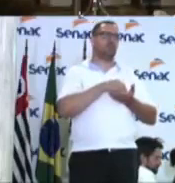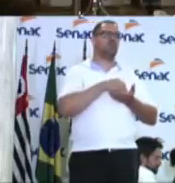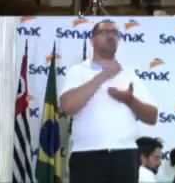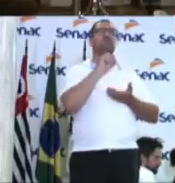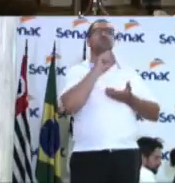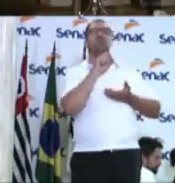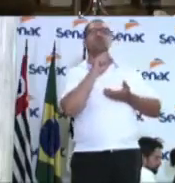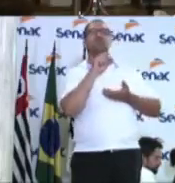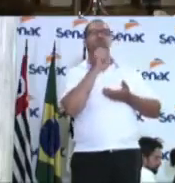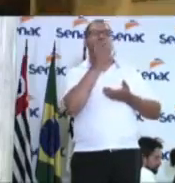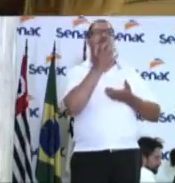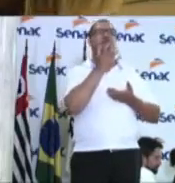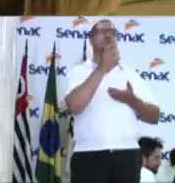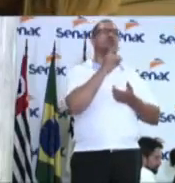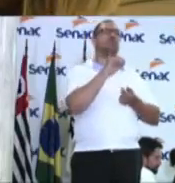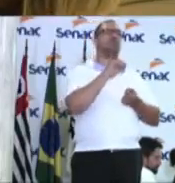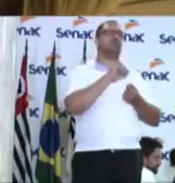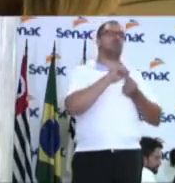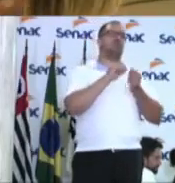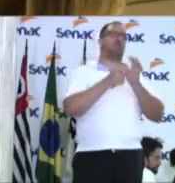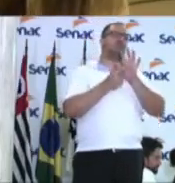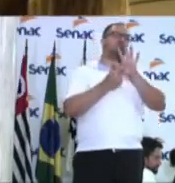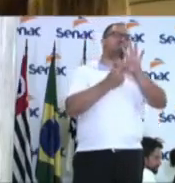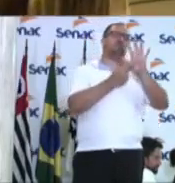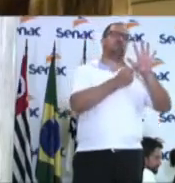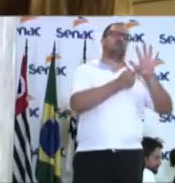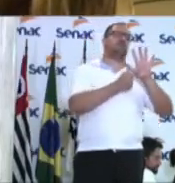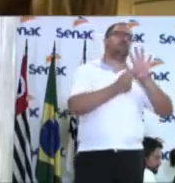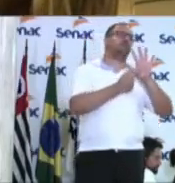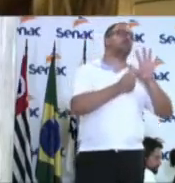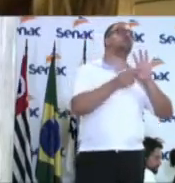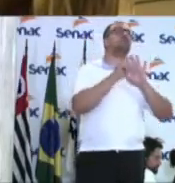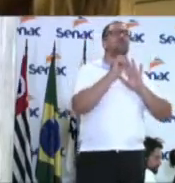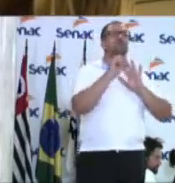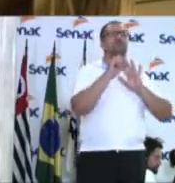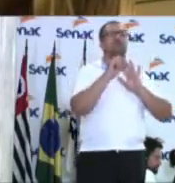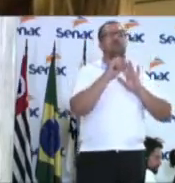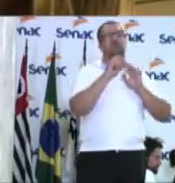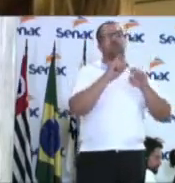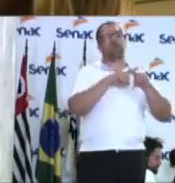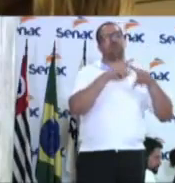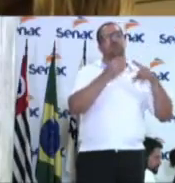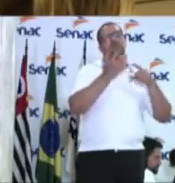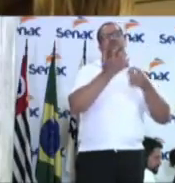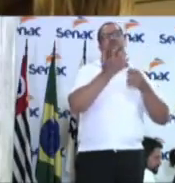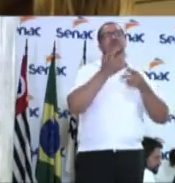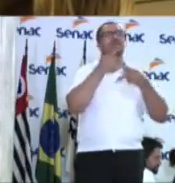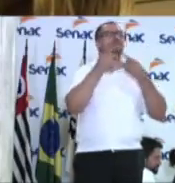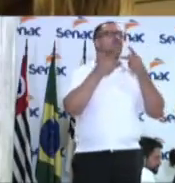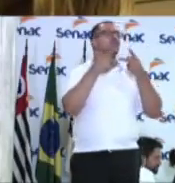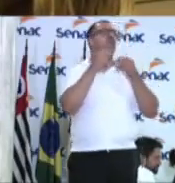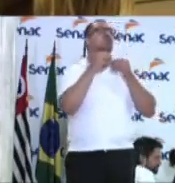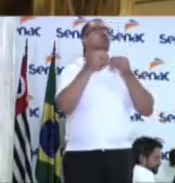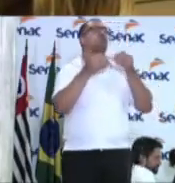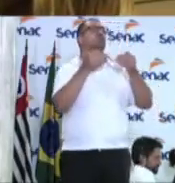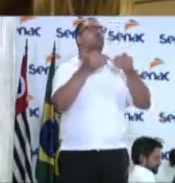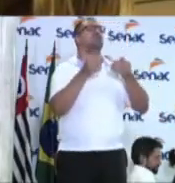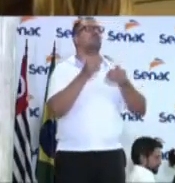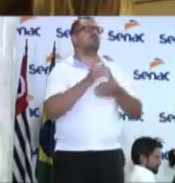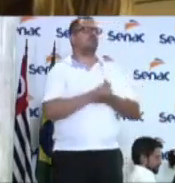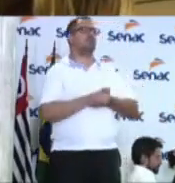vocês criativos lidam com isso, né? Olha, você não faz isso, né? Mas eu quero falar sobre isso. Então, como é que é esse processo?